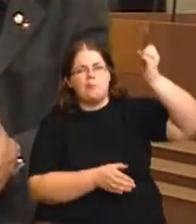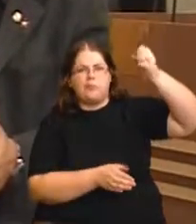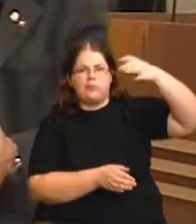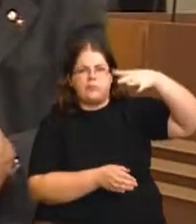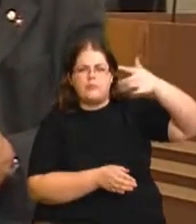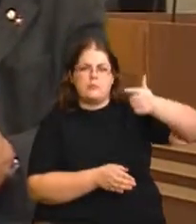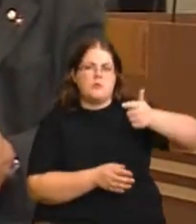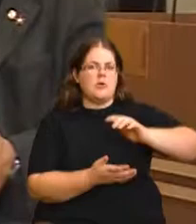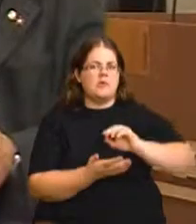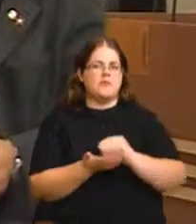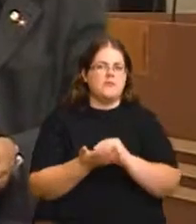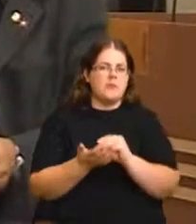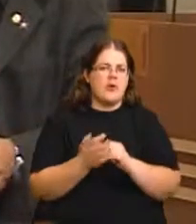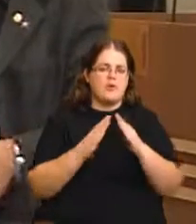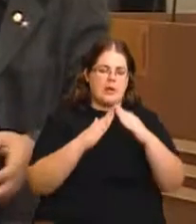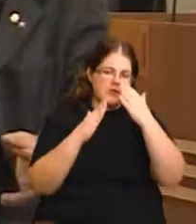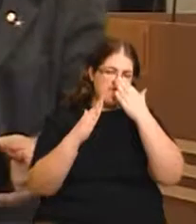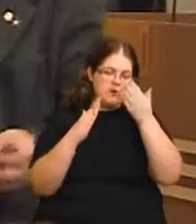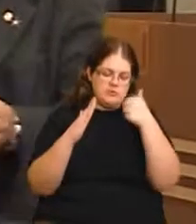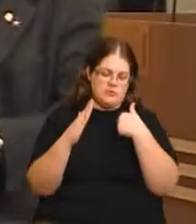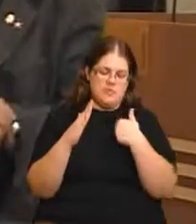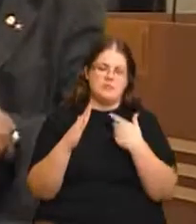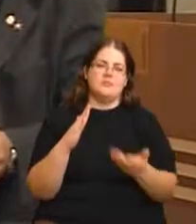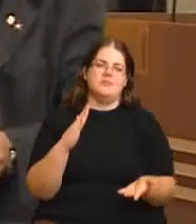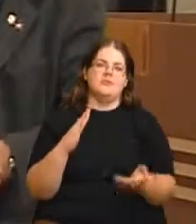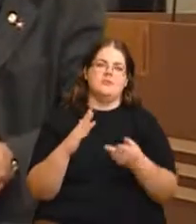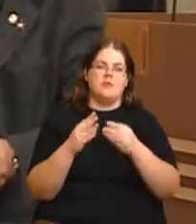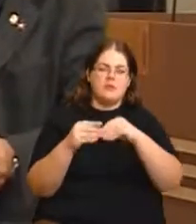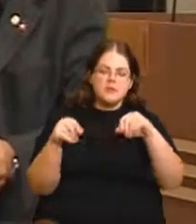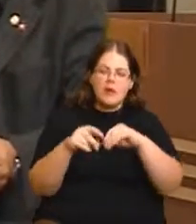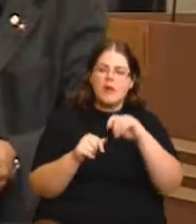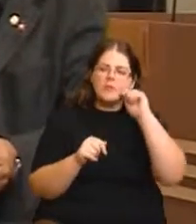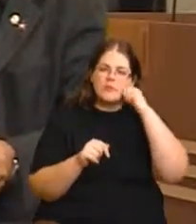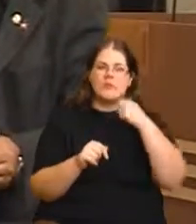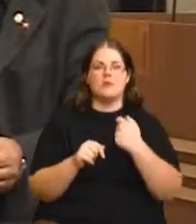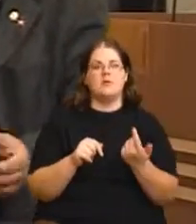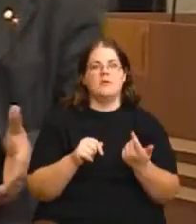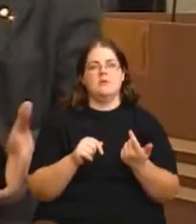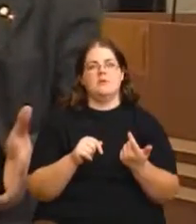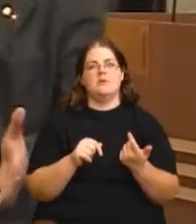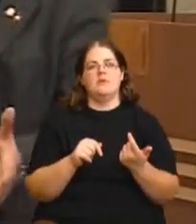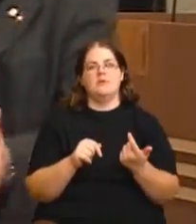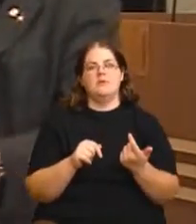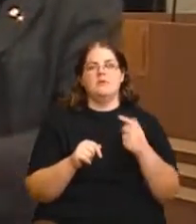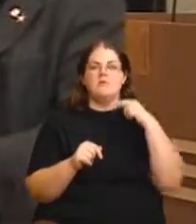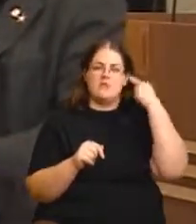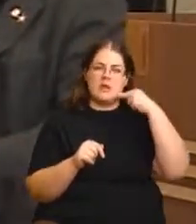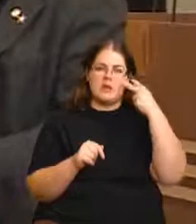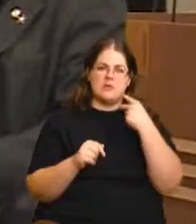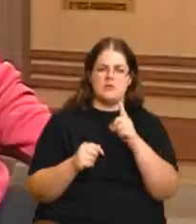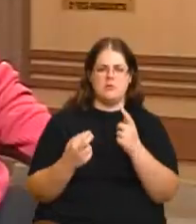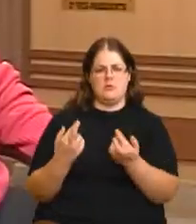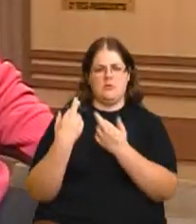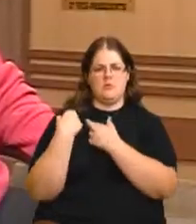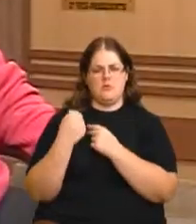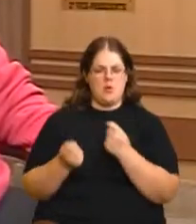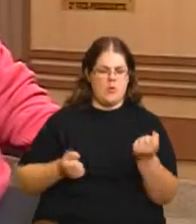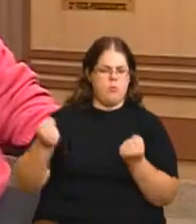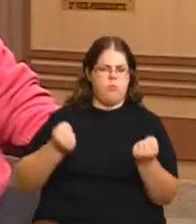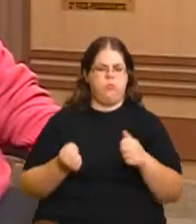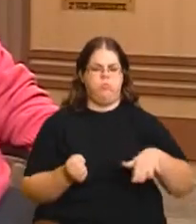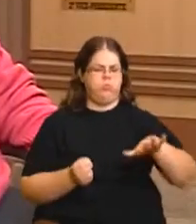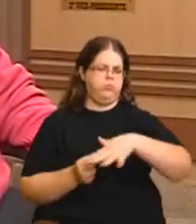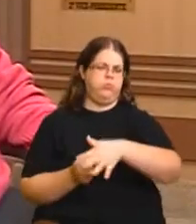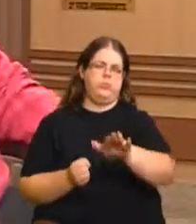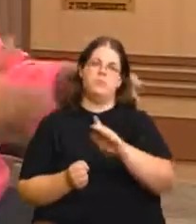ruas é a prefeitura. Quem bota a saibra é a prefeitura, não é o vereador. O vereador não tem a chave da máquina. O que ele mais lhe preocupou na